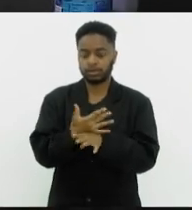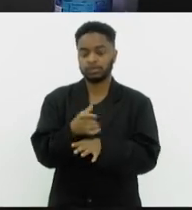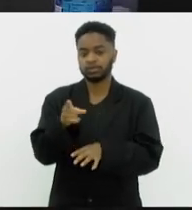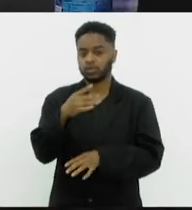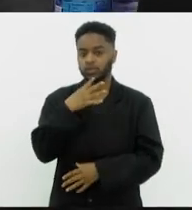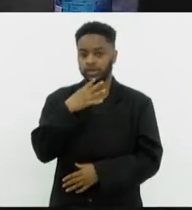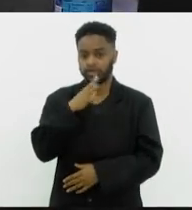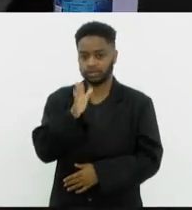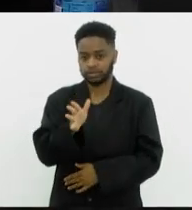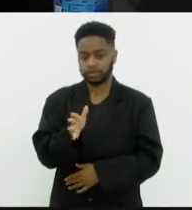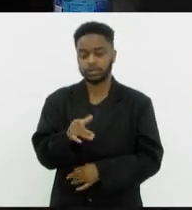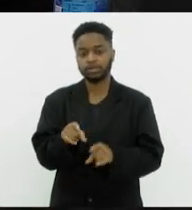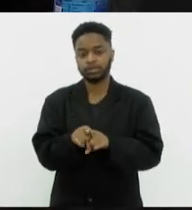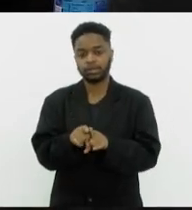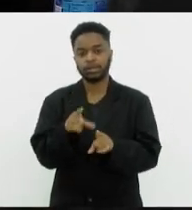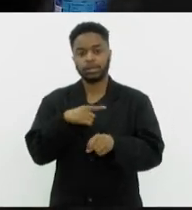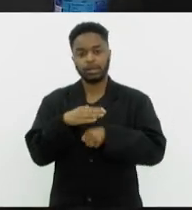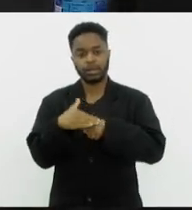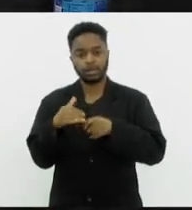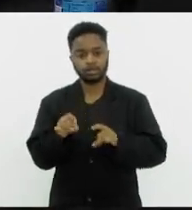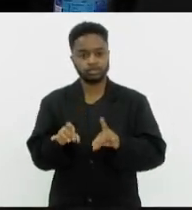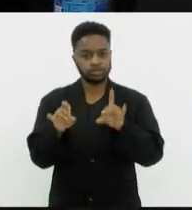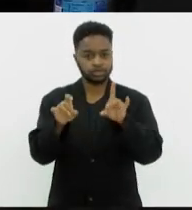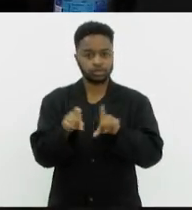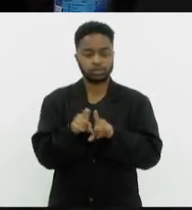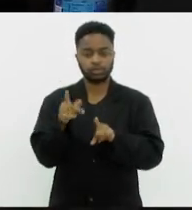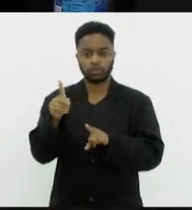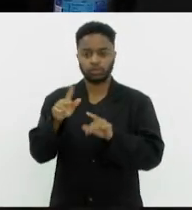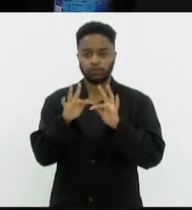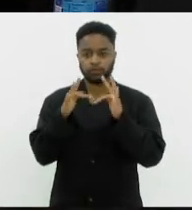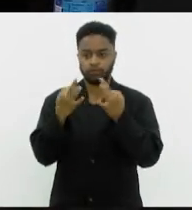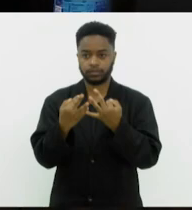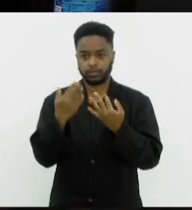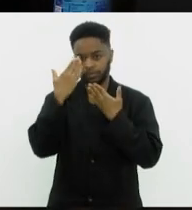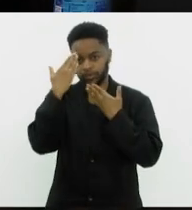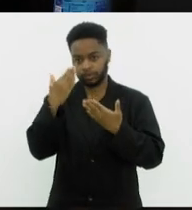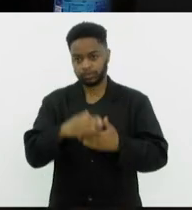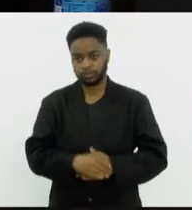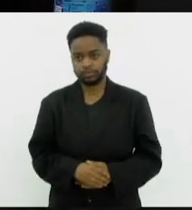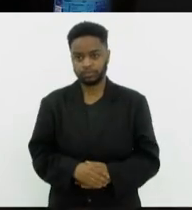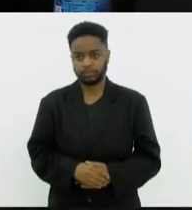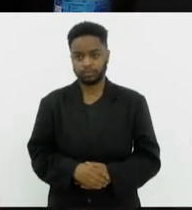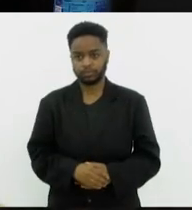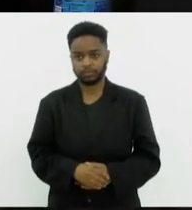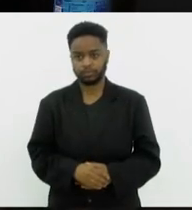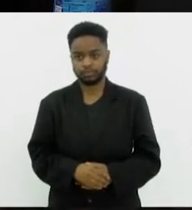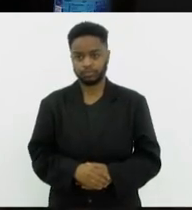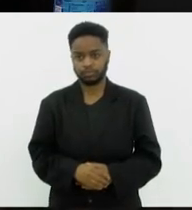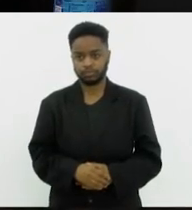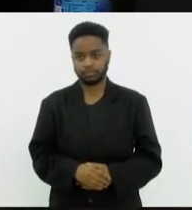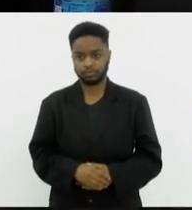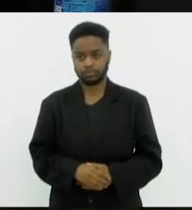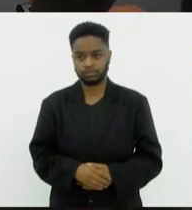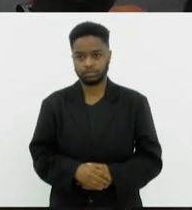cidade de São João de Meriti, você tem um carinho muito especial lá e tua família, tá? Muito obrigado.